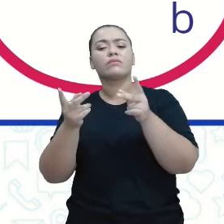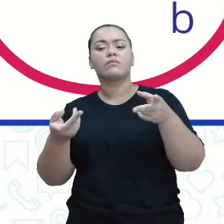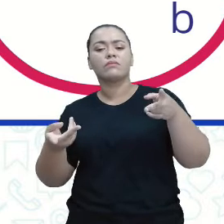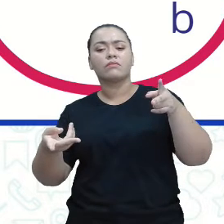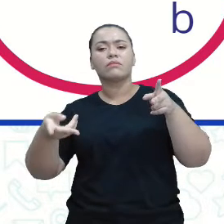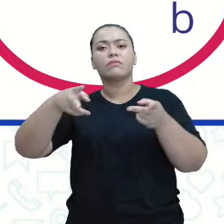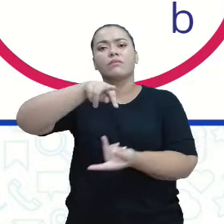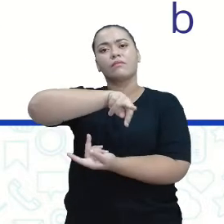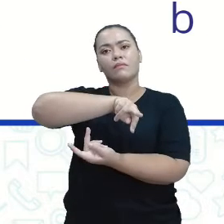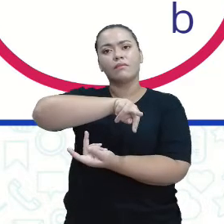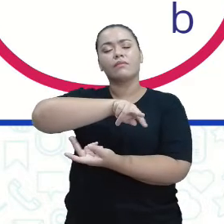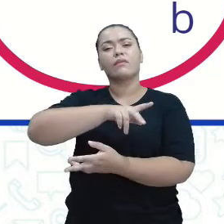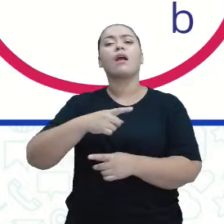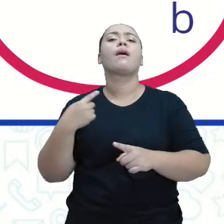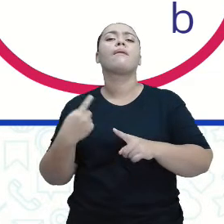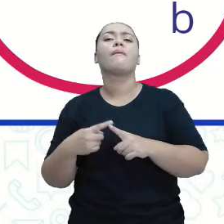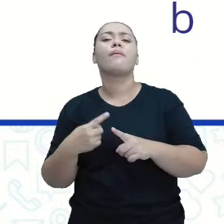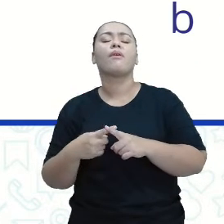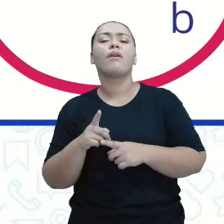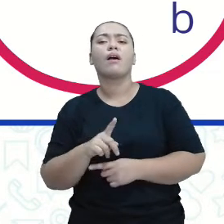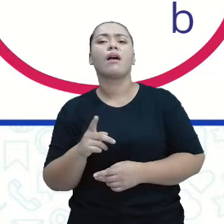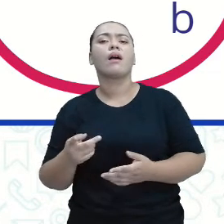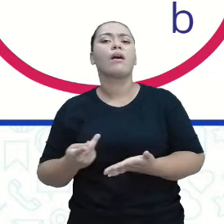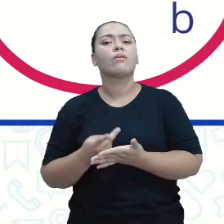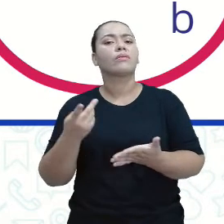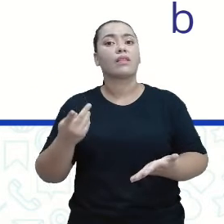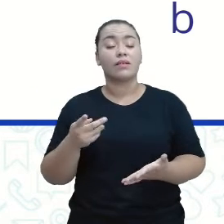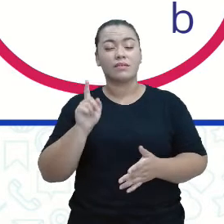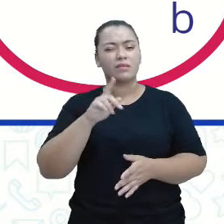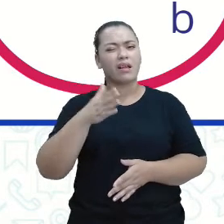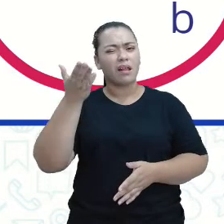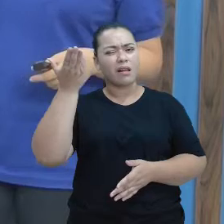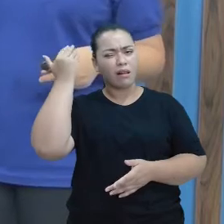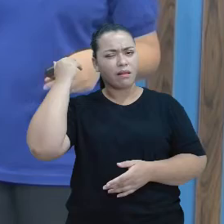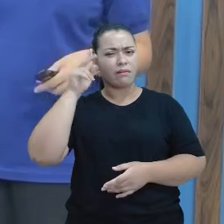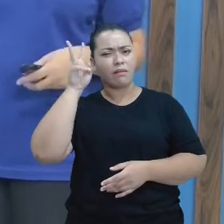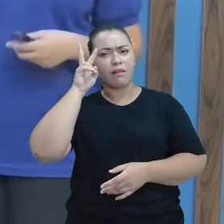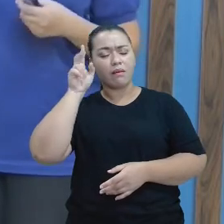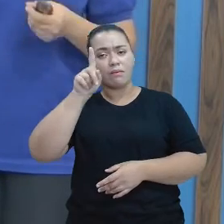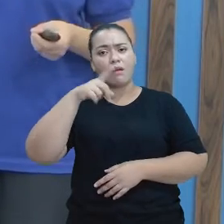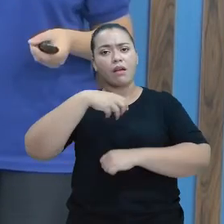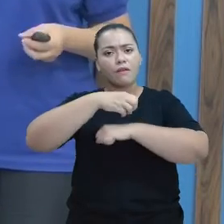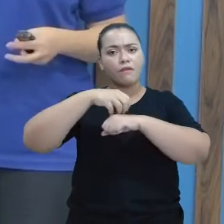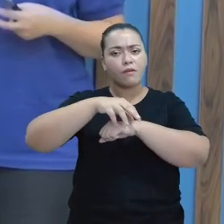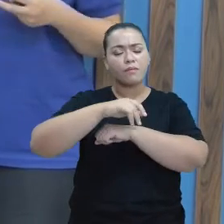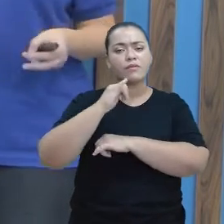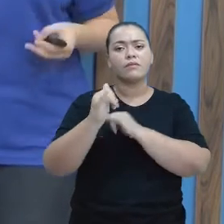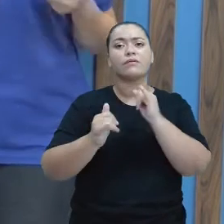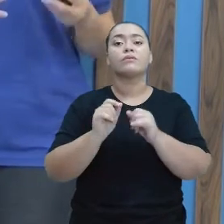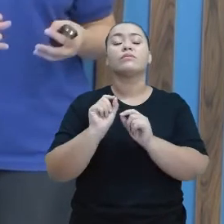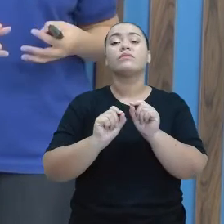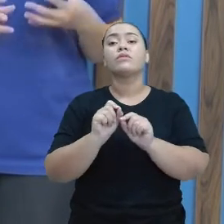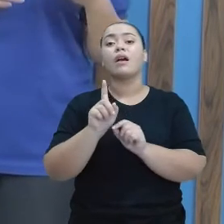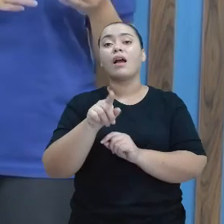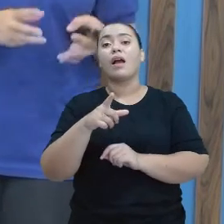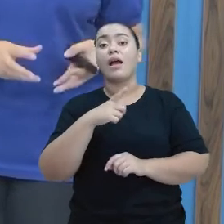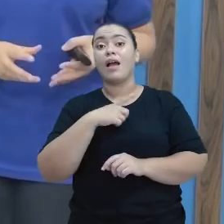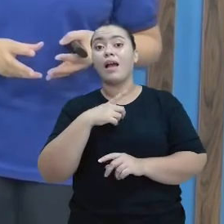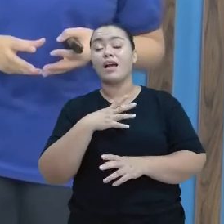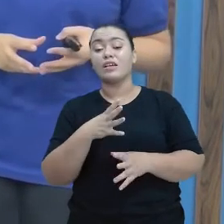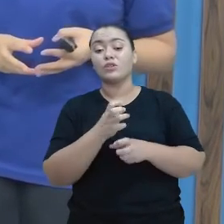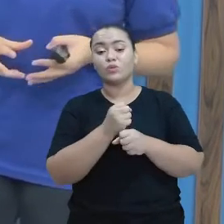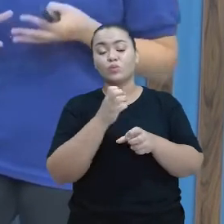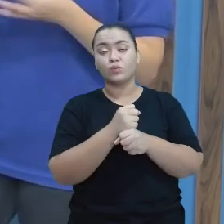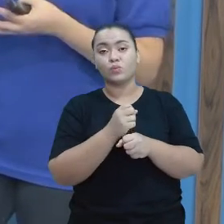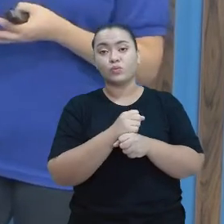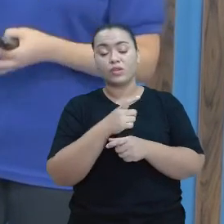que isso acontece? Lembra de uma informação que a gente comentou logo no comecinho, relacionando a soma dos ângulos